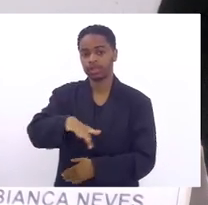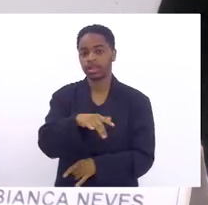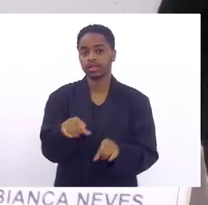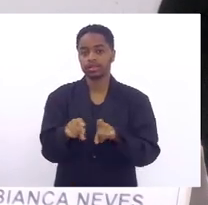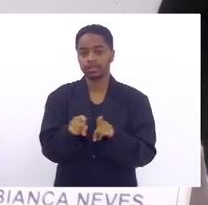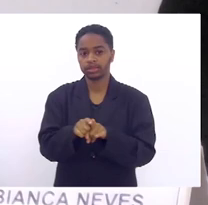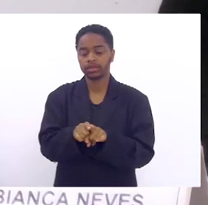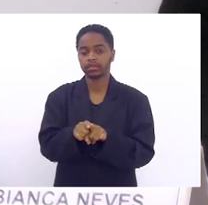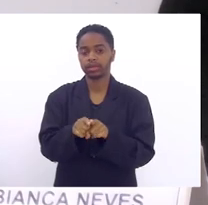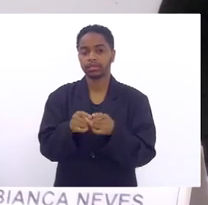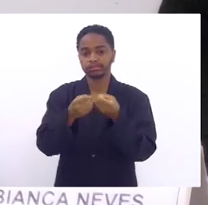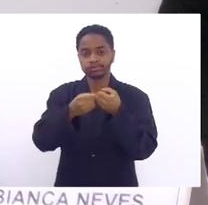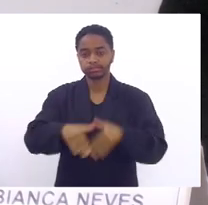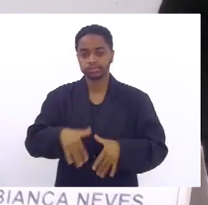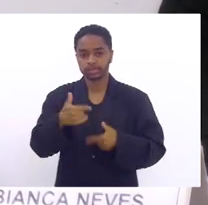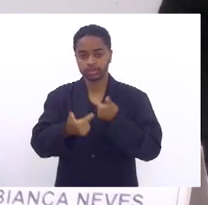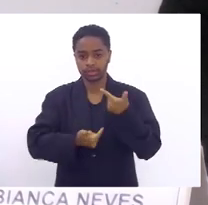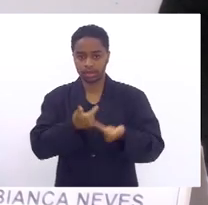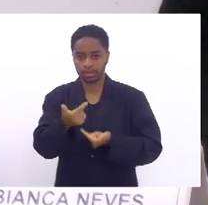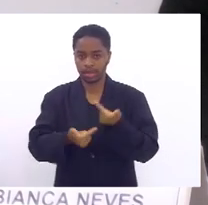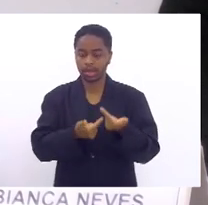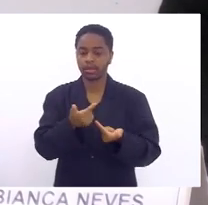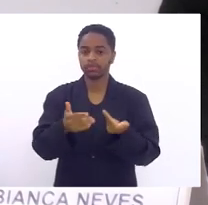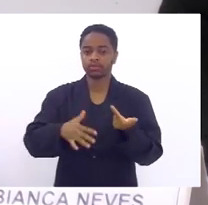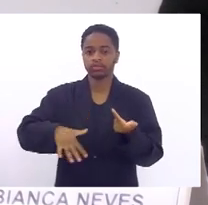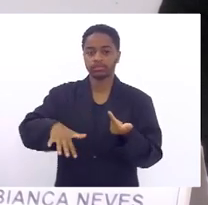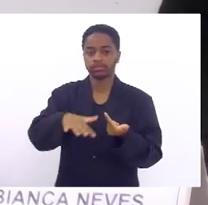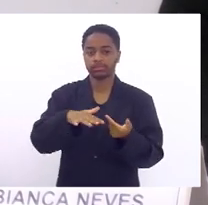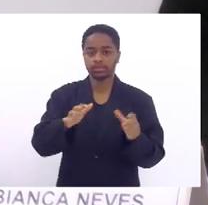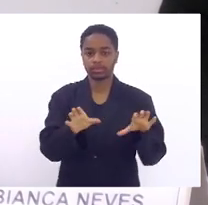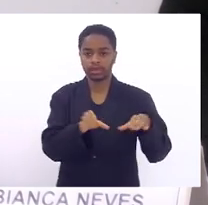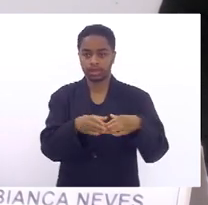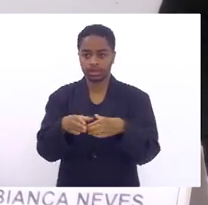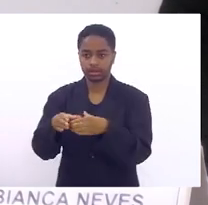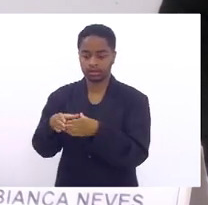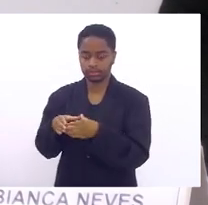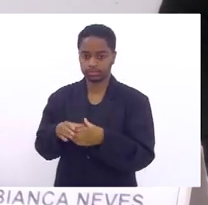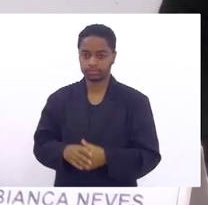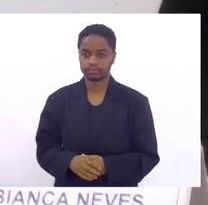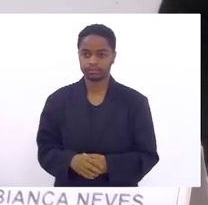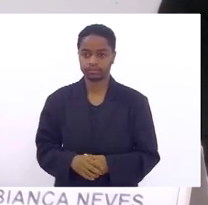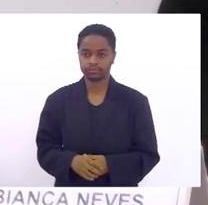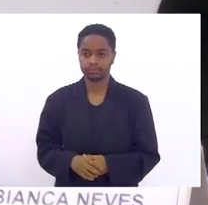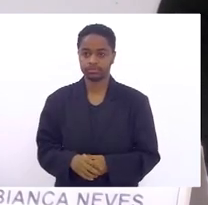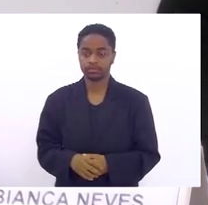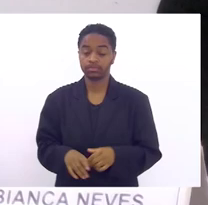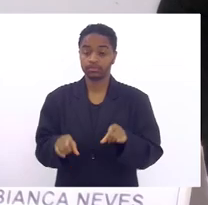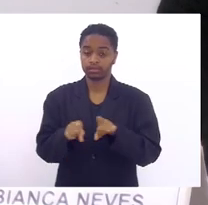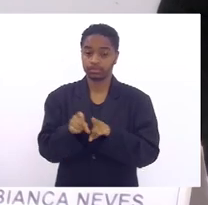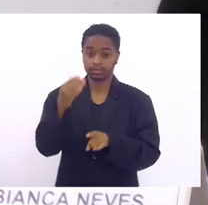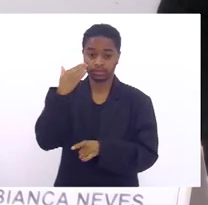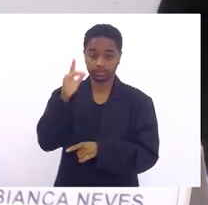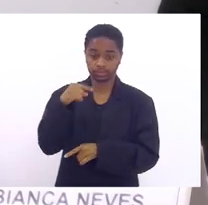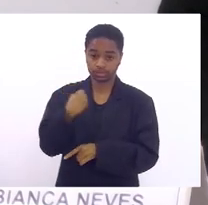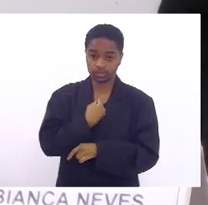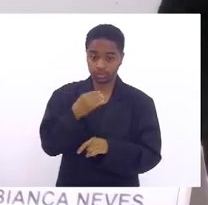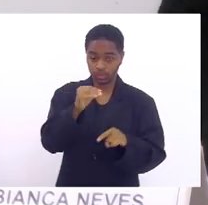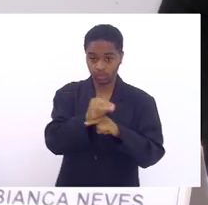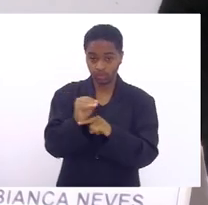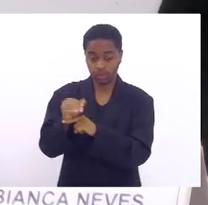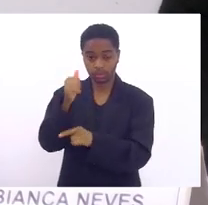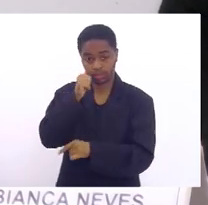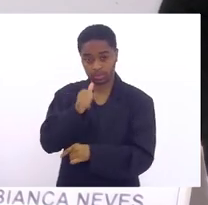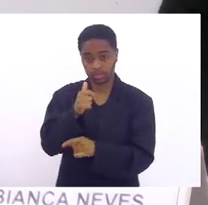dos serviços no trabalho precário de suas equipes mínimas Compreendo que cuidamos de mulheres quando nos